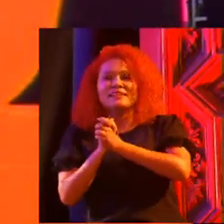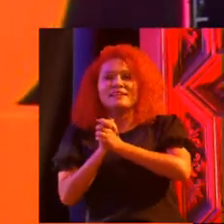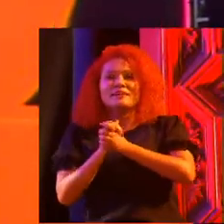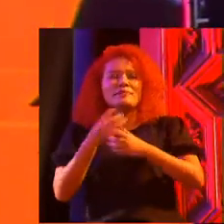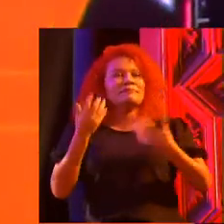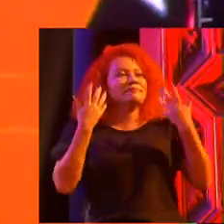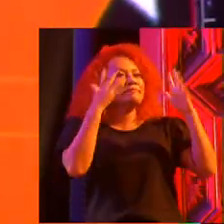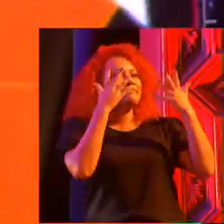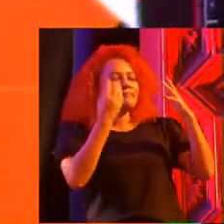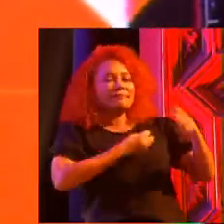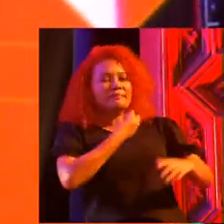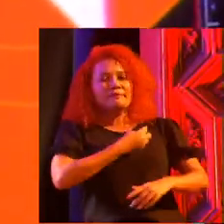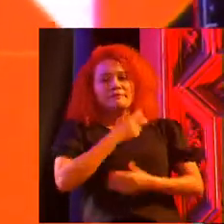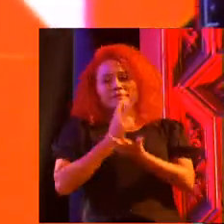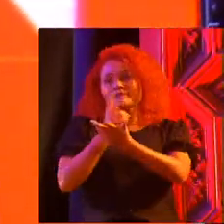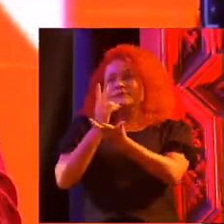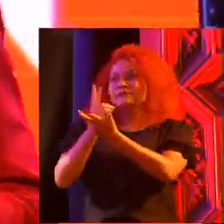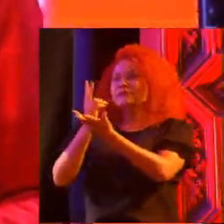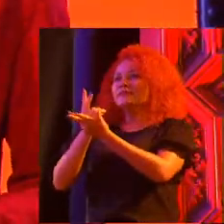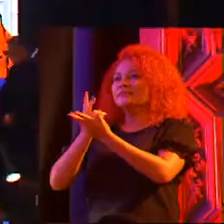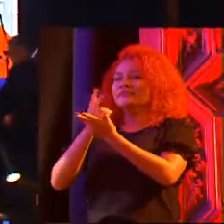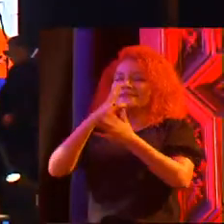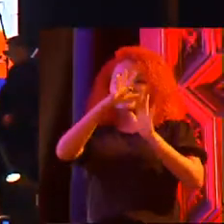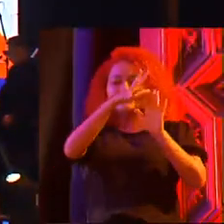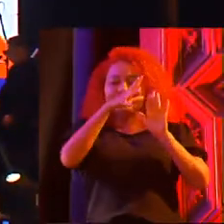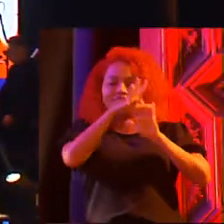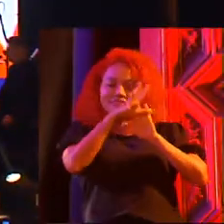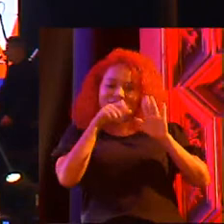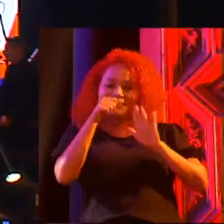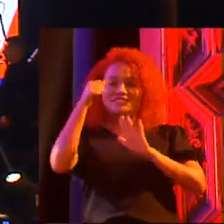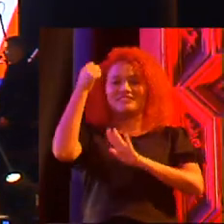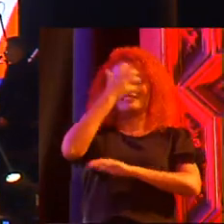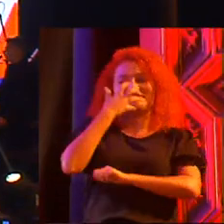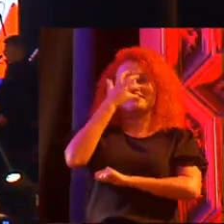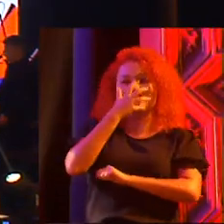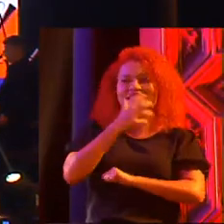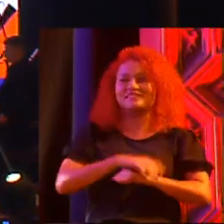ao Prêmio Amazônia de Música. Obrigada.